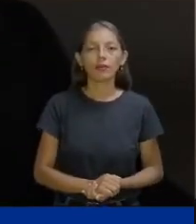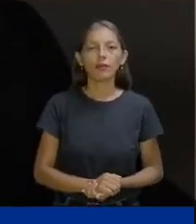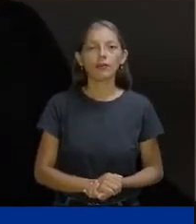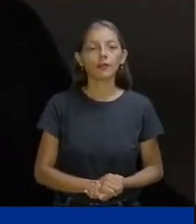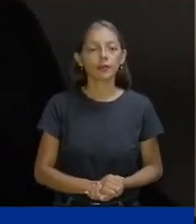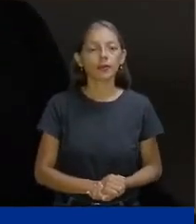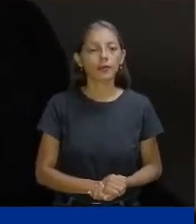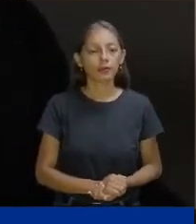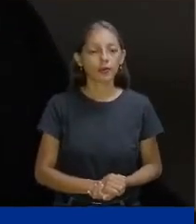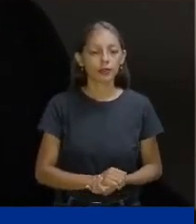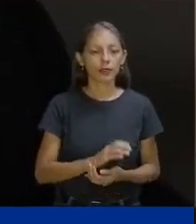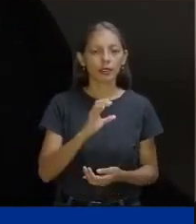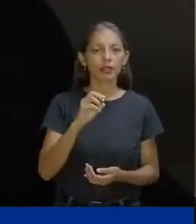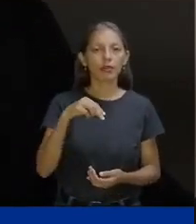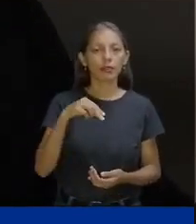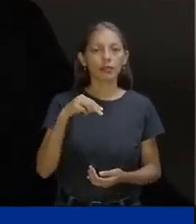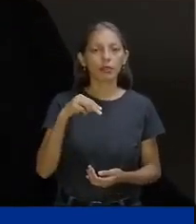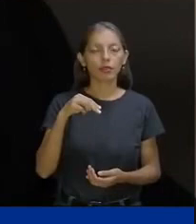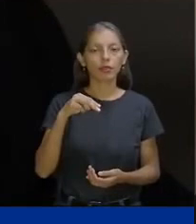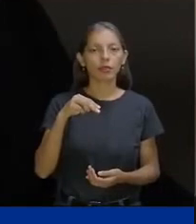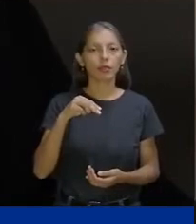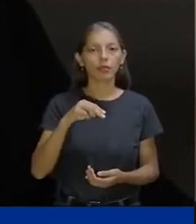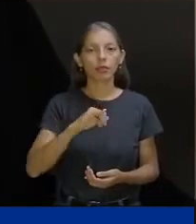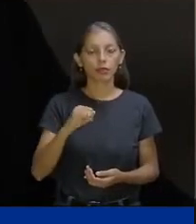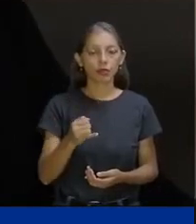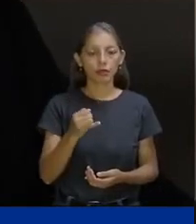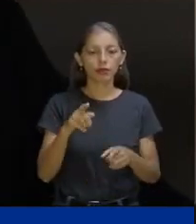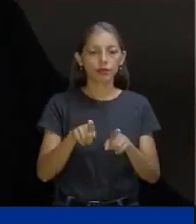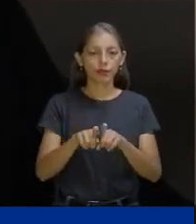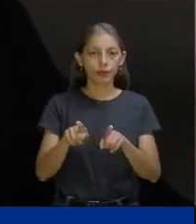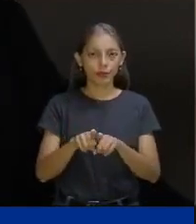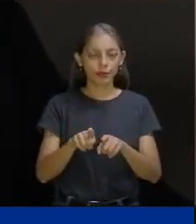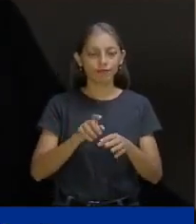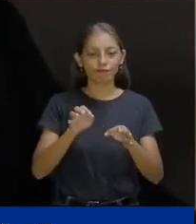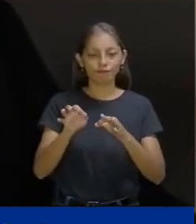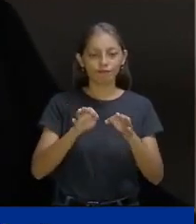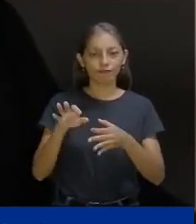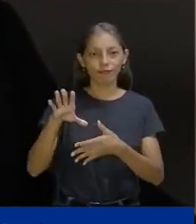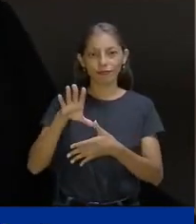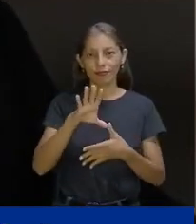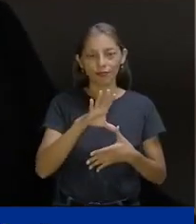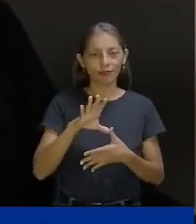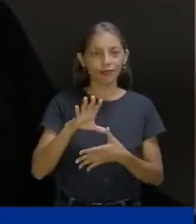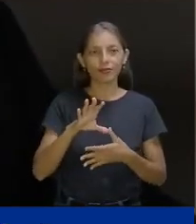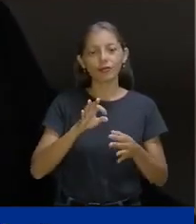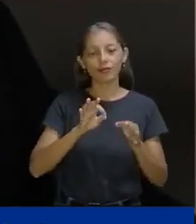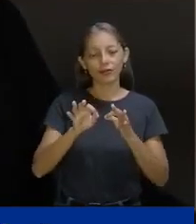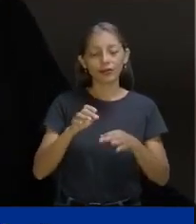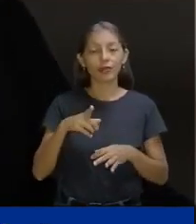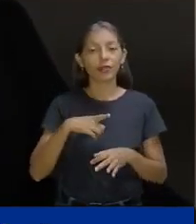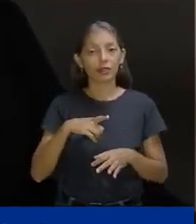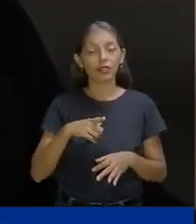que o CNJ está implantando, é uma espécie de BI nacional, né, do Tribunal do Júri. É algo